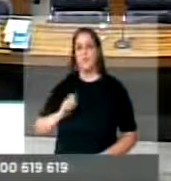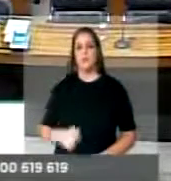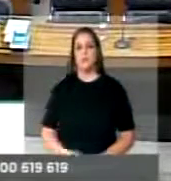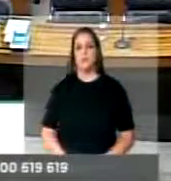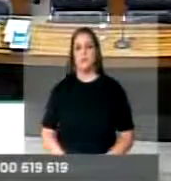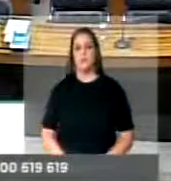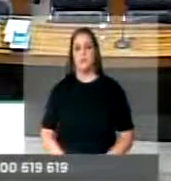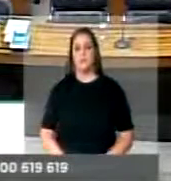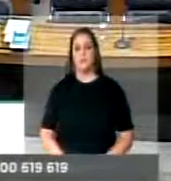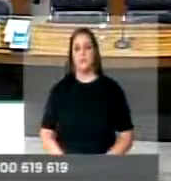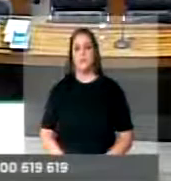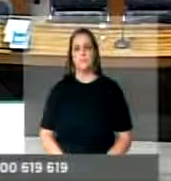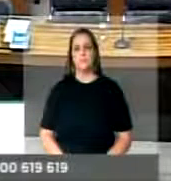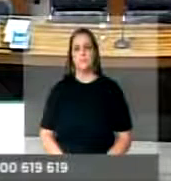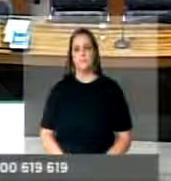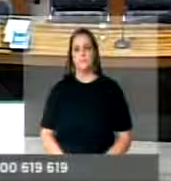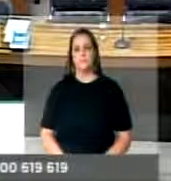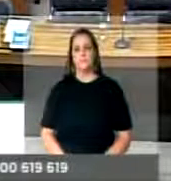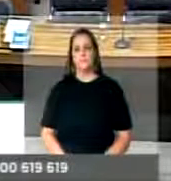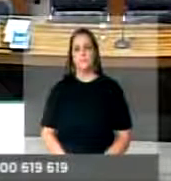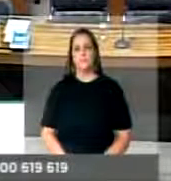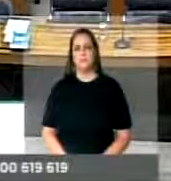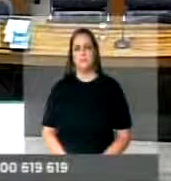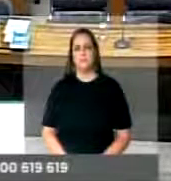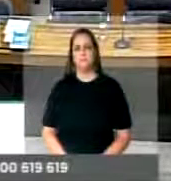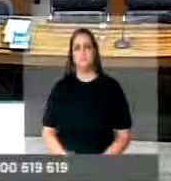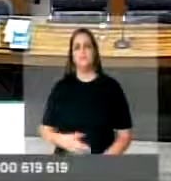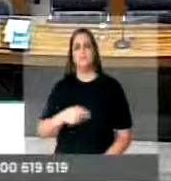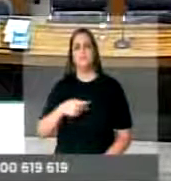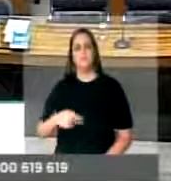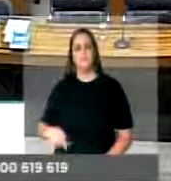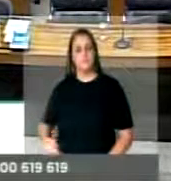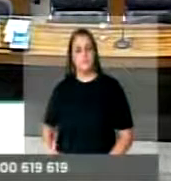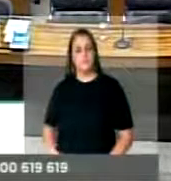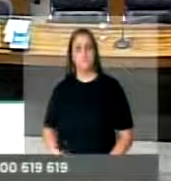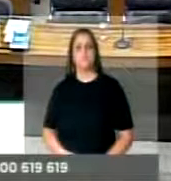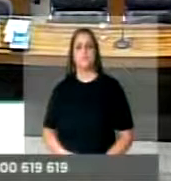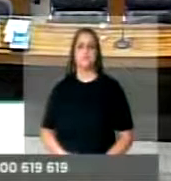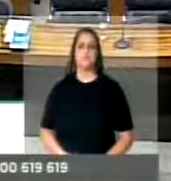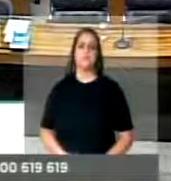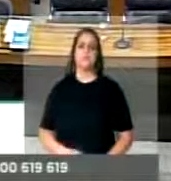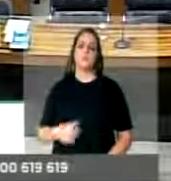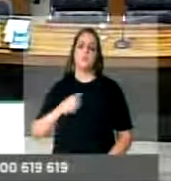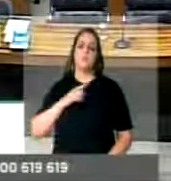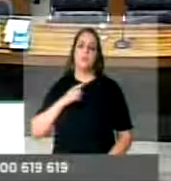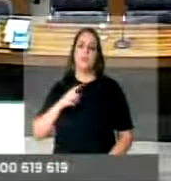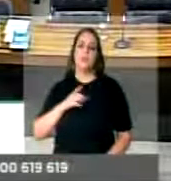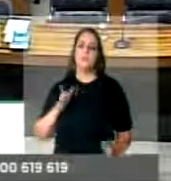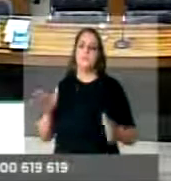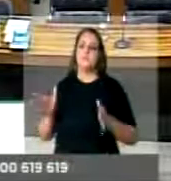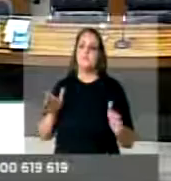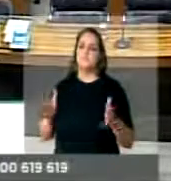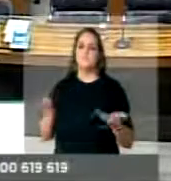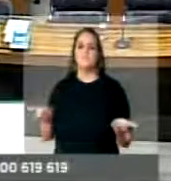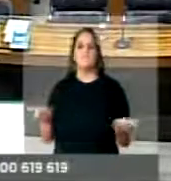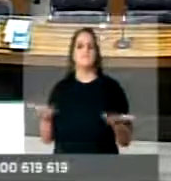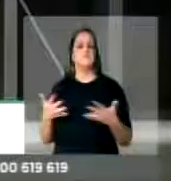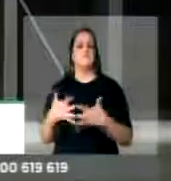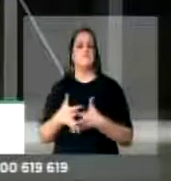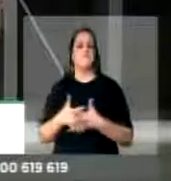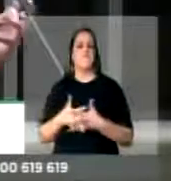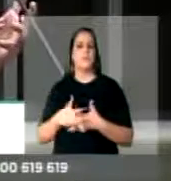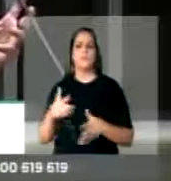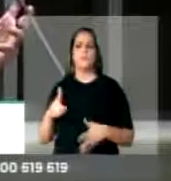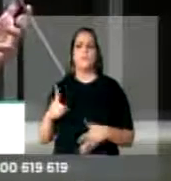Senhor presidente, nós precisamos eliminar um binarismo que ele é pouco reflexivo. Aliás, nós vivemos numa sociedade